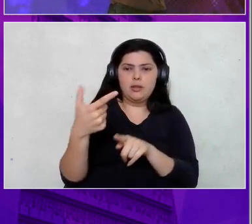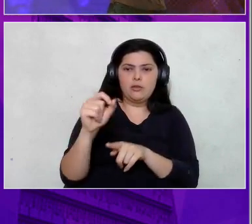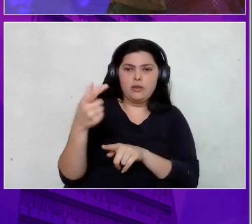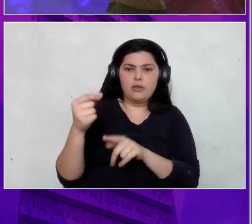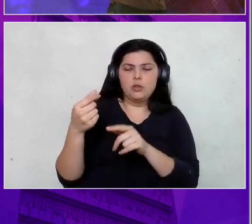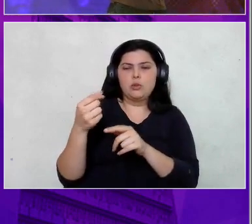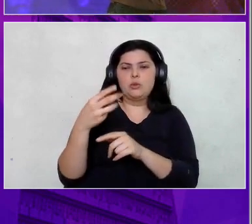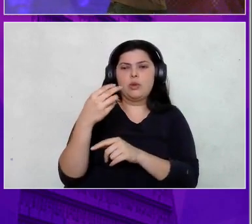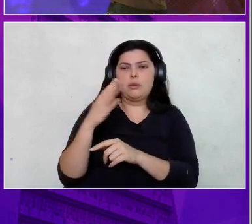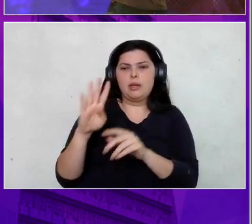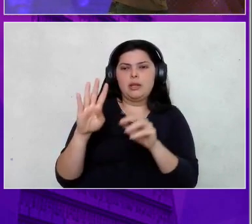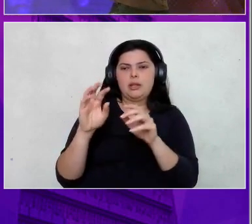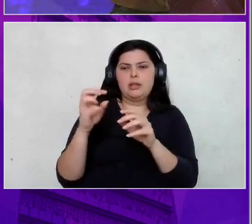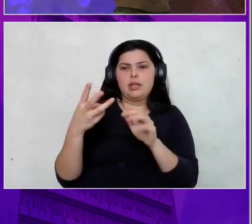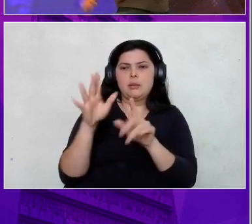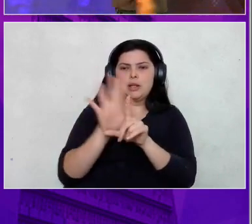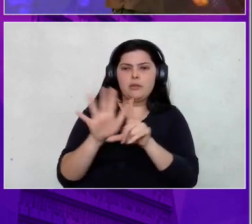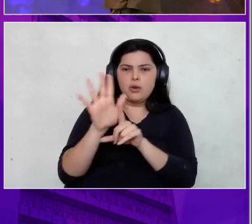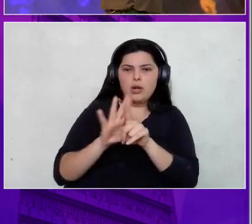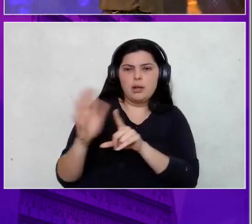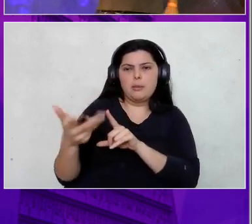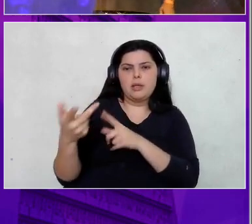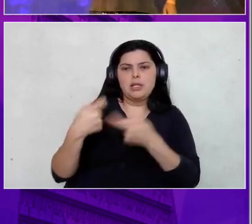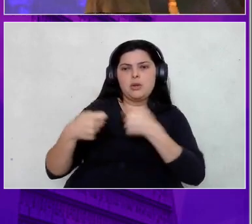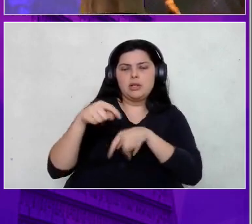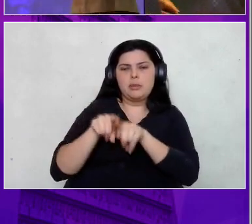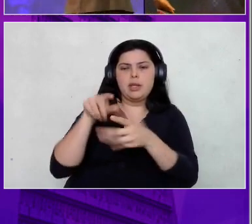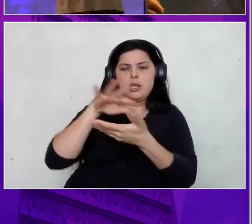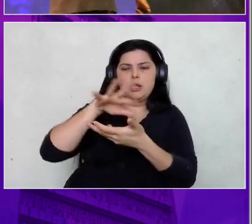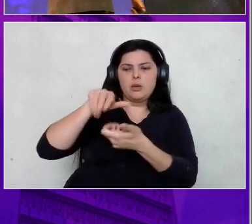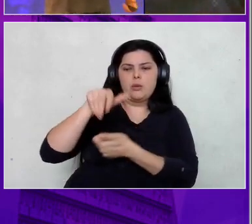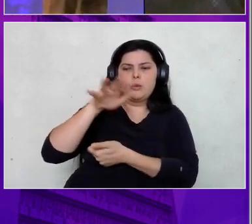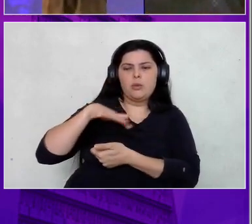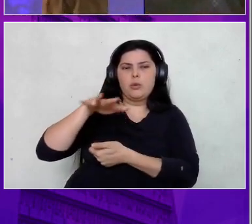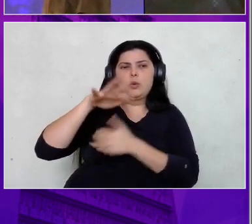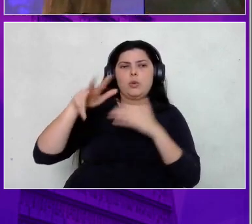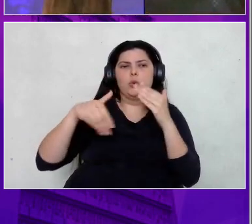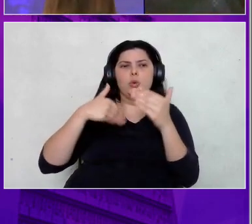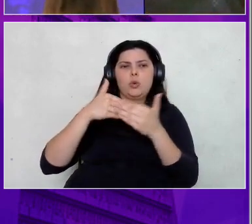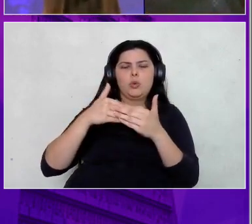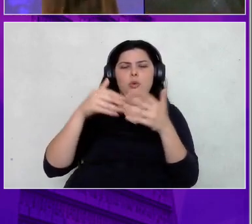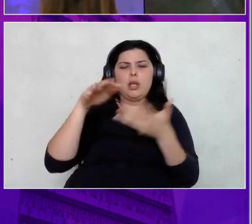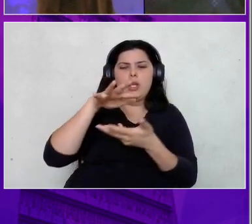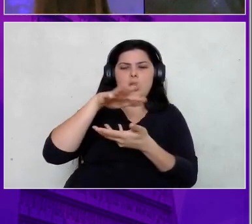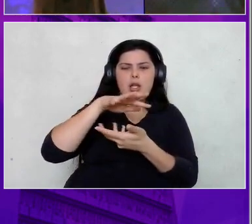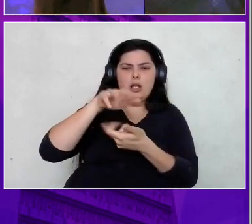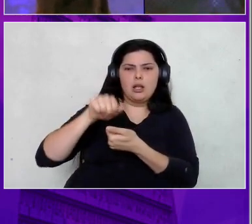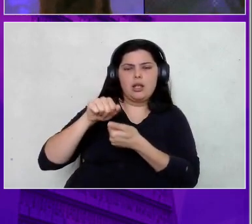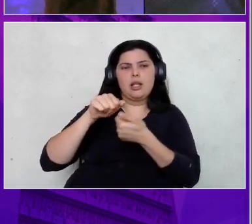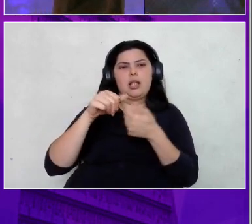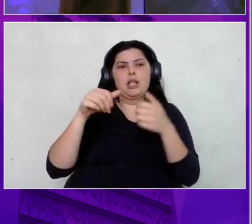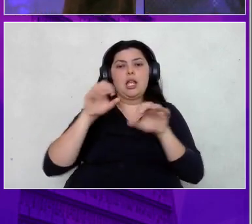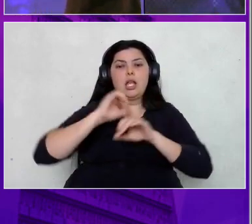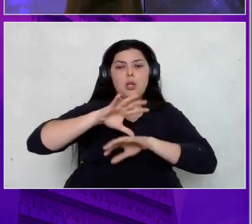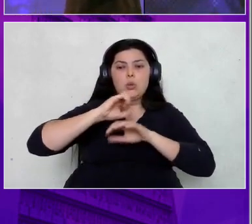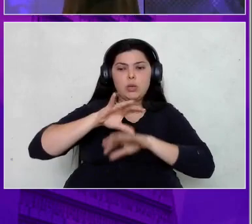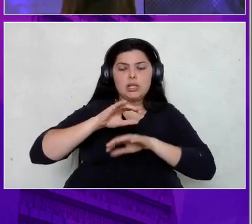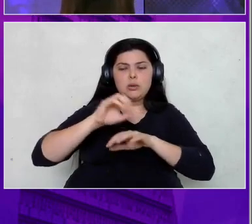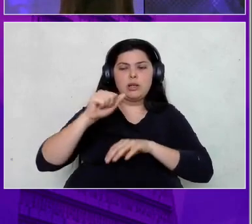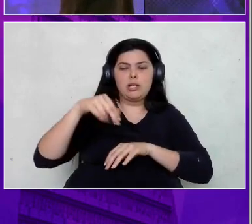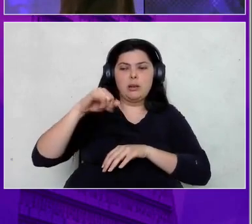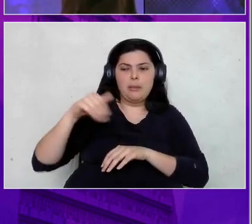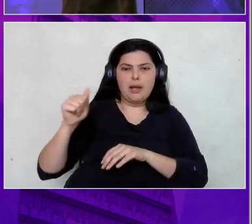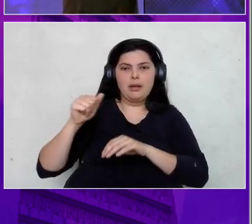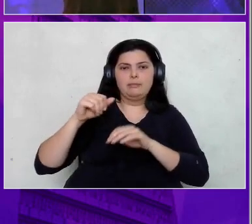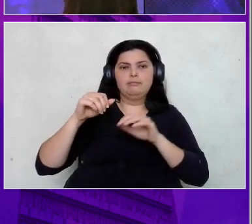Platform, Radical Business Agility e Ecosystems, né? Tudo virou ecossistema. A Anima Educação é um ecossistema, certo?